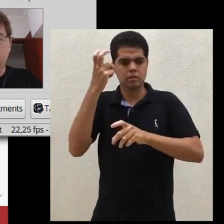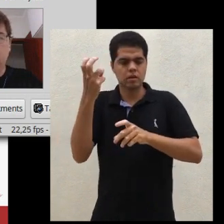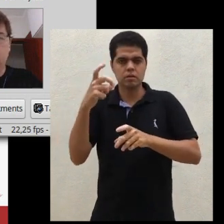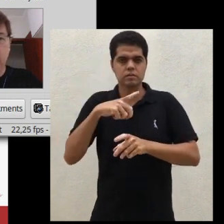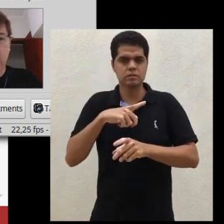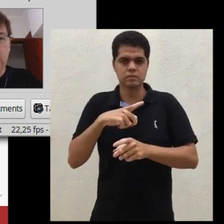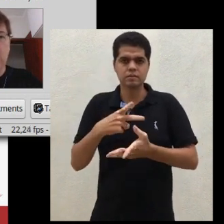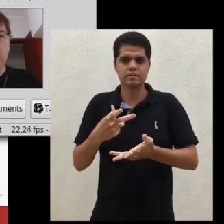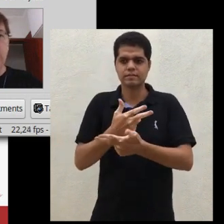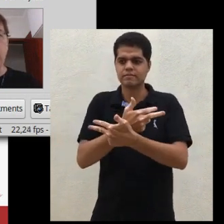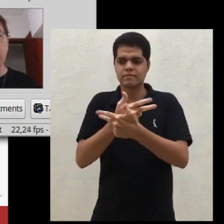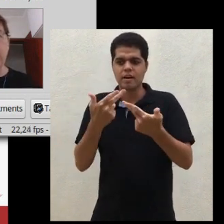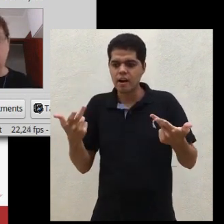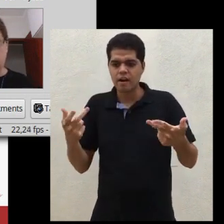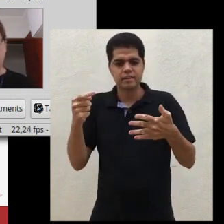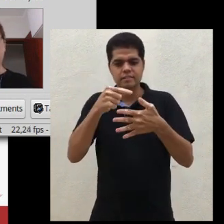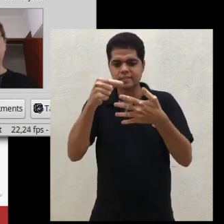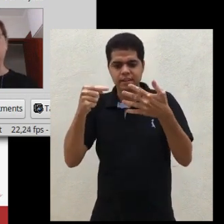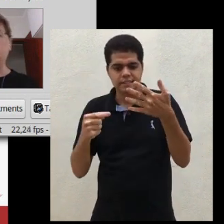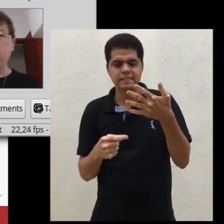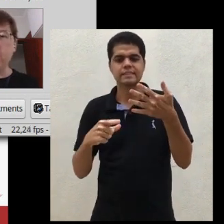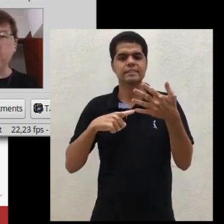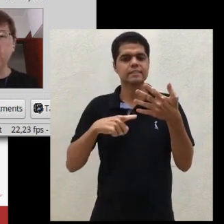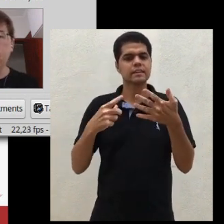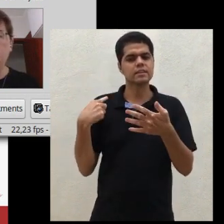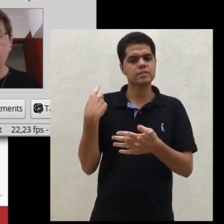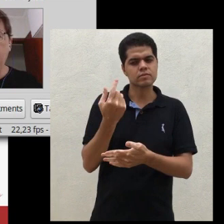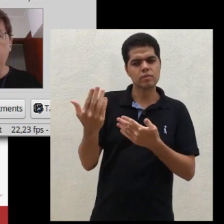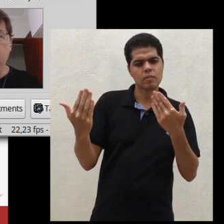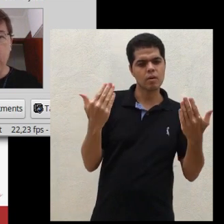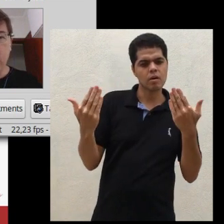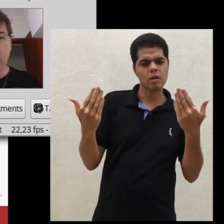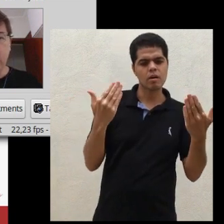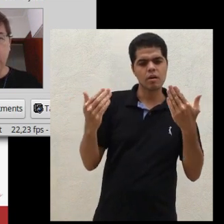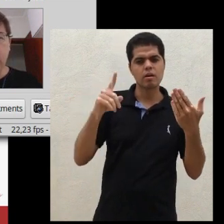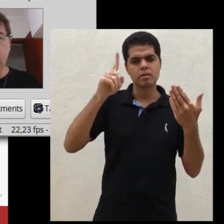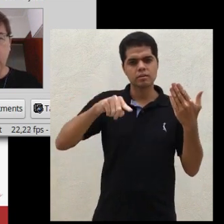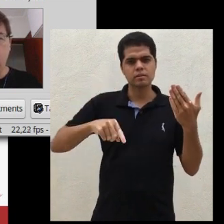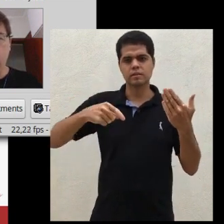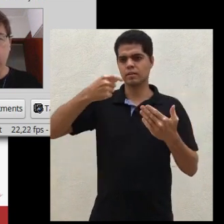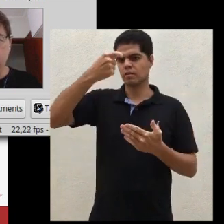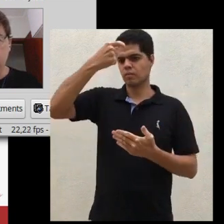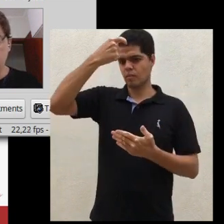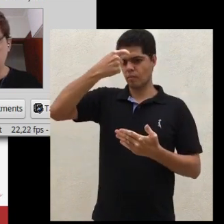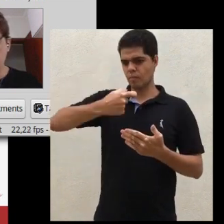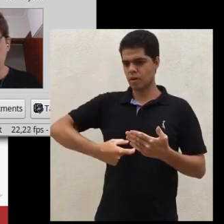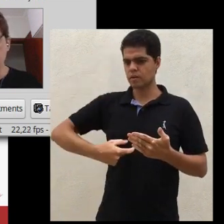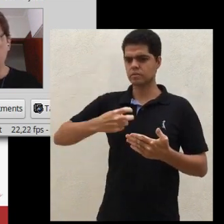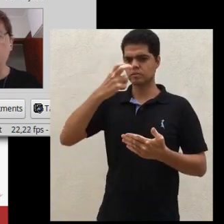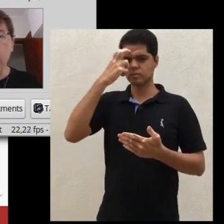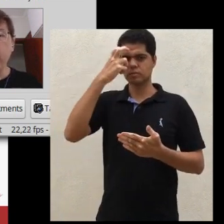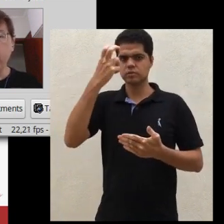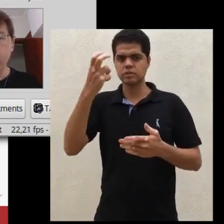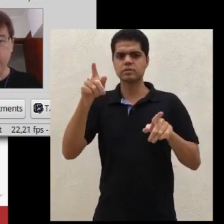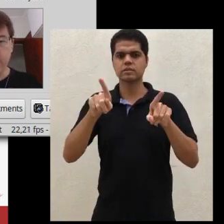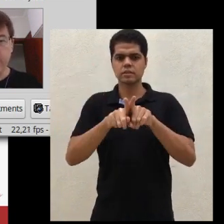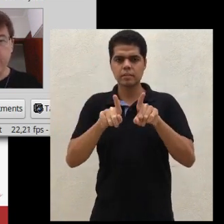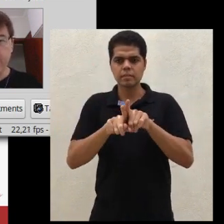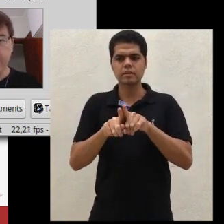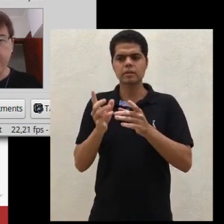computacionais inteligentes, ou seja, sistemas que têm características que nós associamos ao comportamento de inteligência